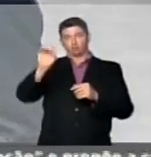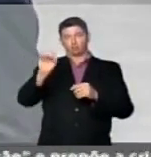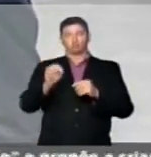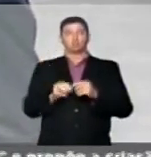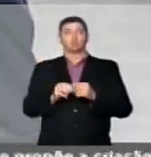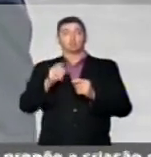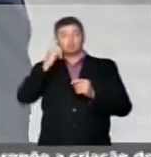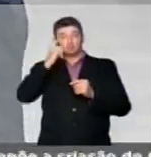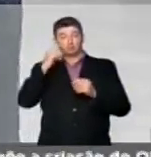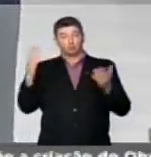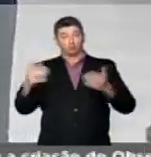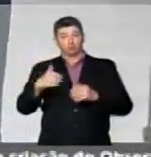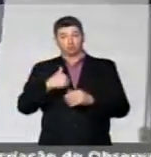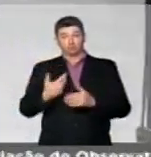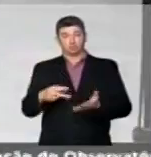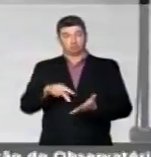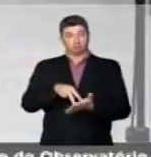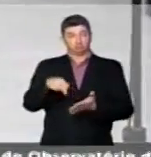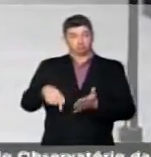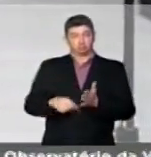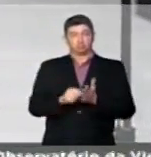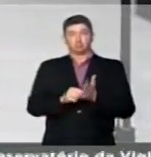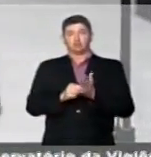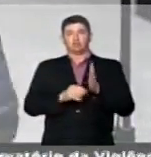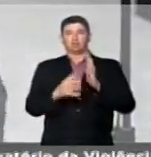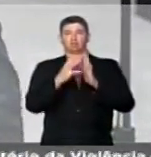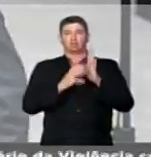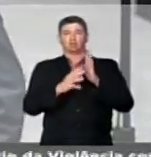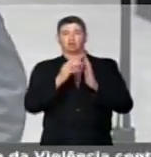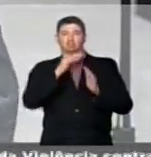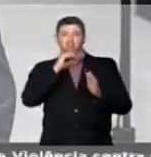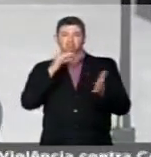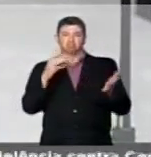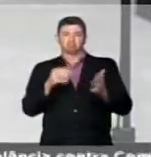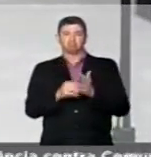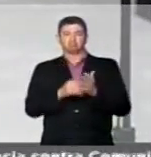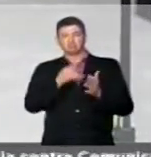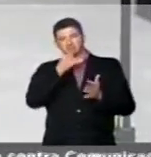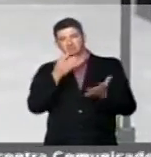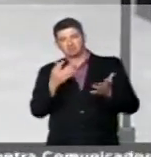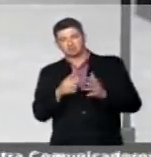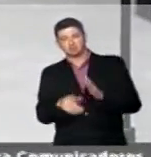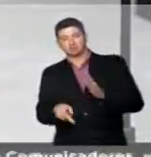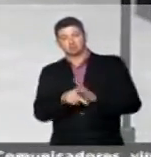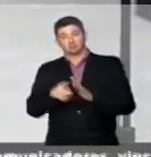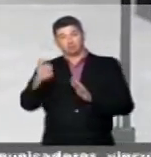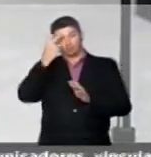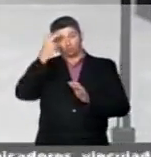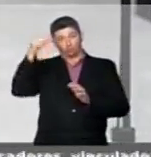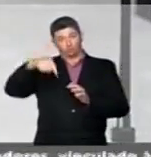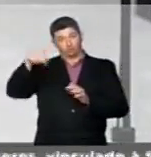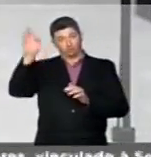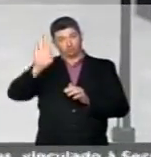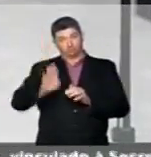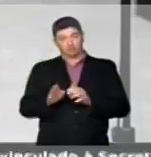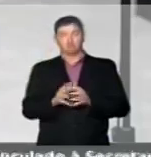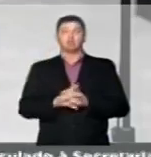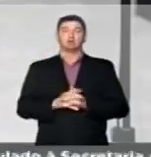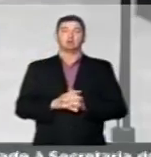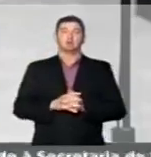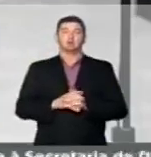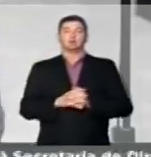trago hoje aqui dados lamentáveis da cultura no Brasil.